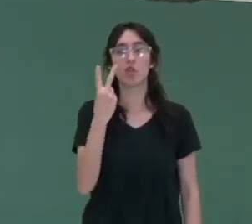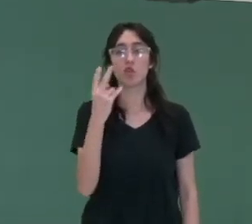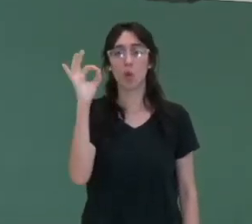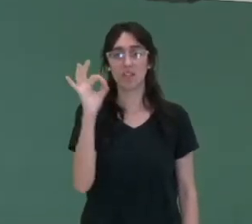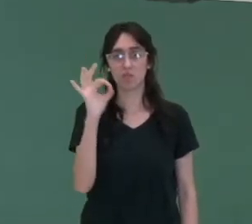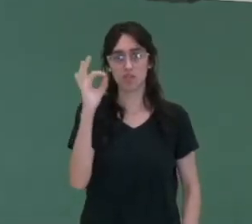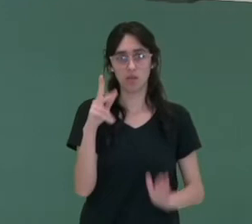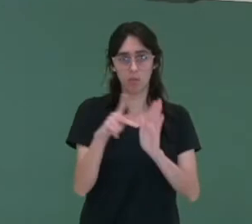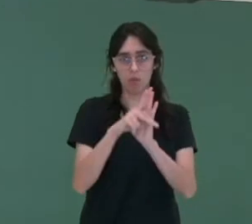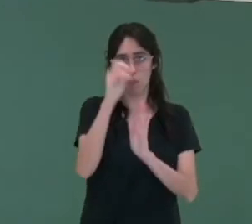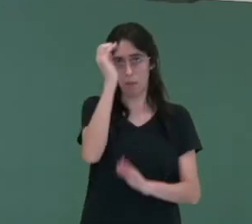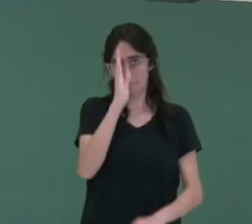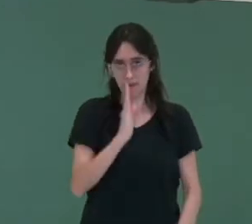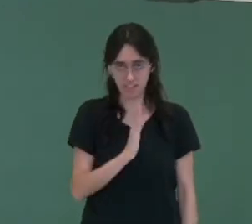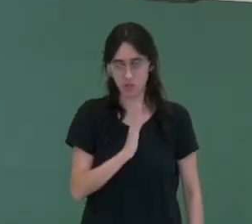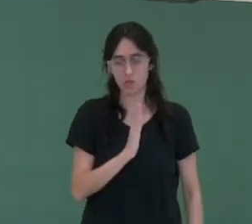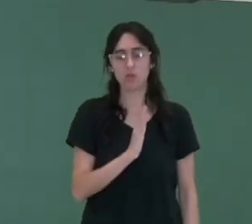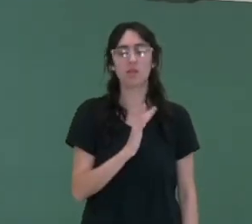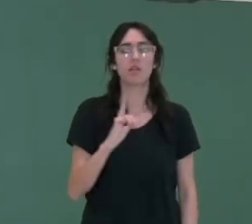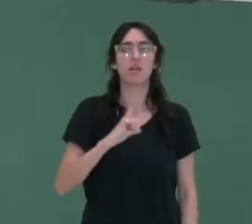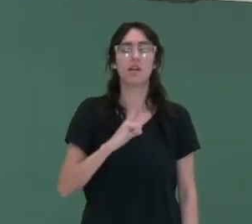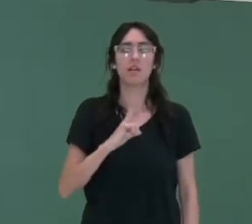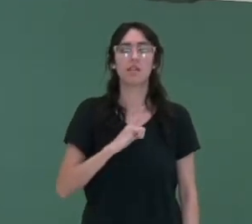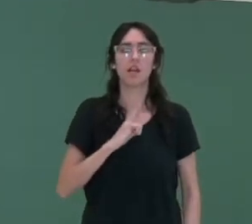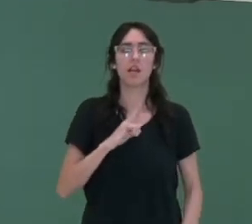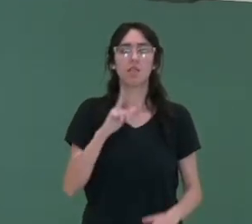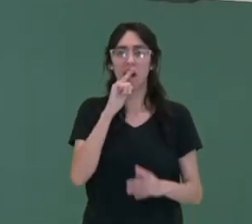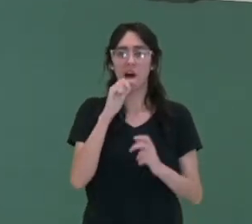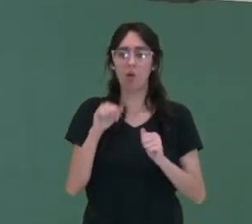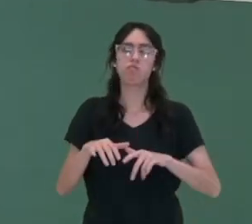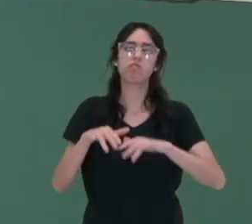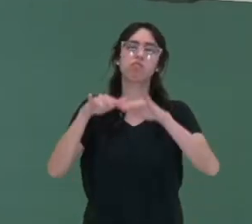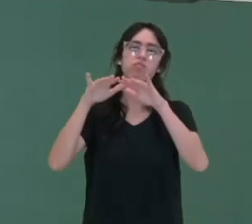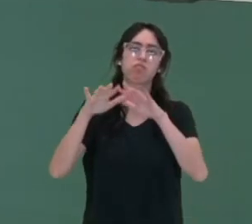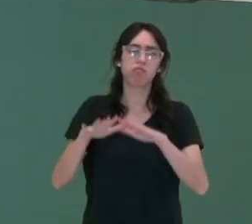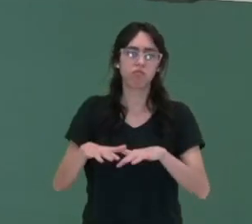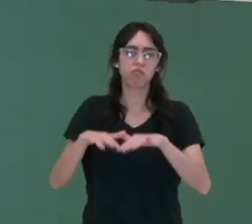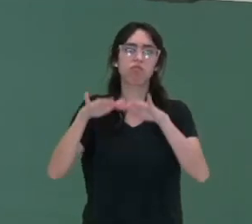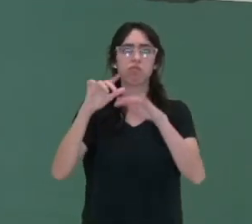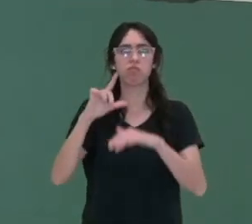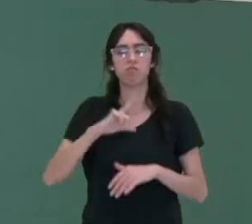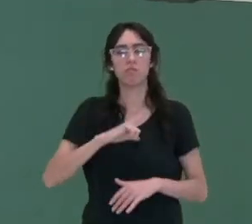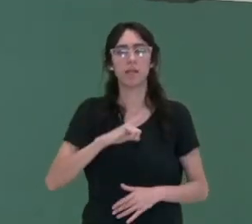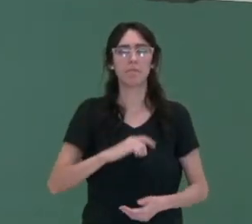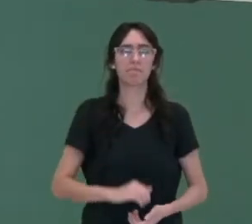território brasileiro e é uma planície sujeita à inundação. Então algumas áreas acabam sendo